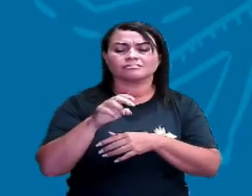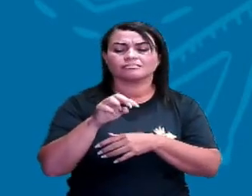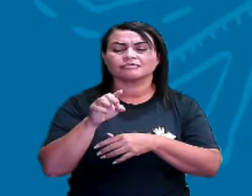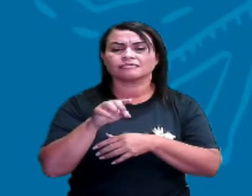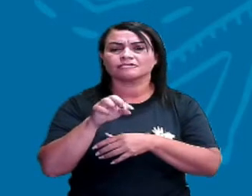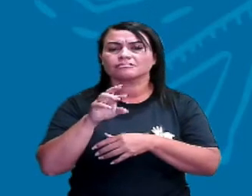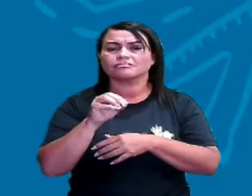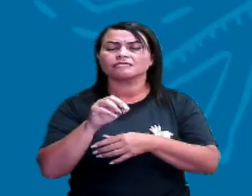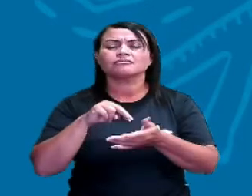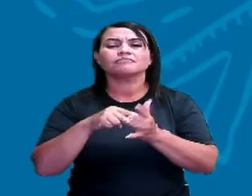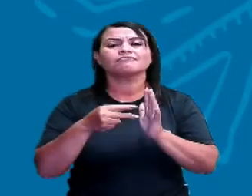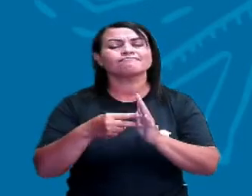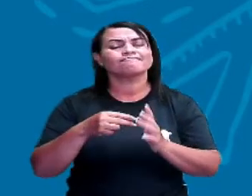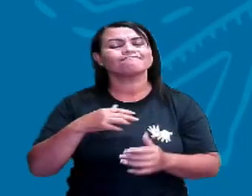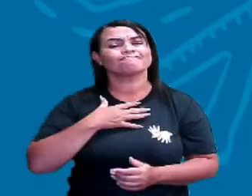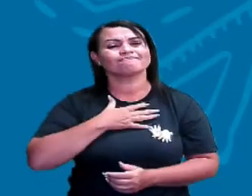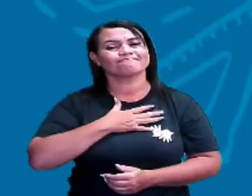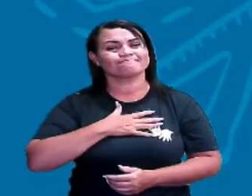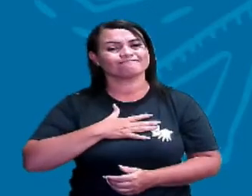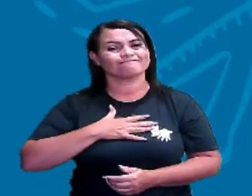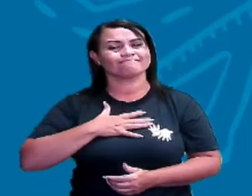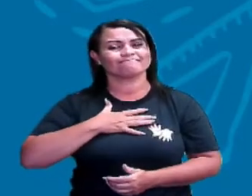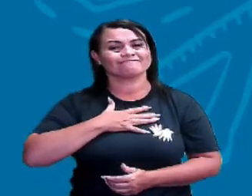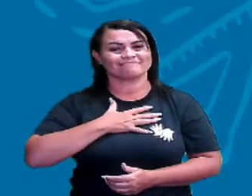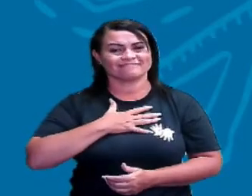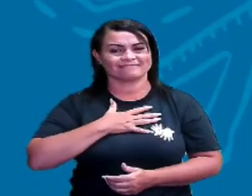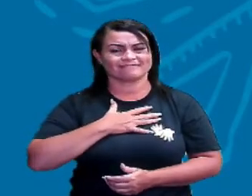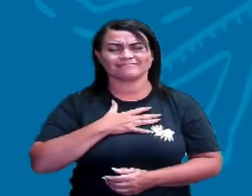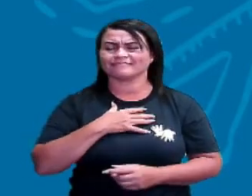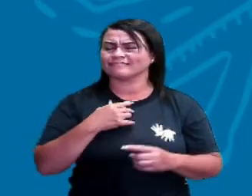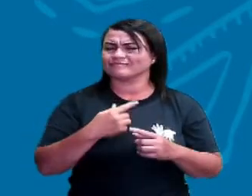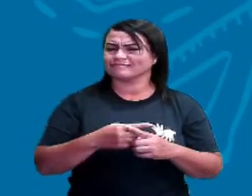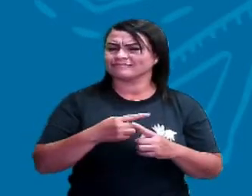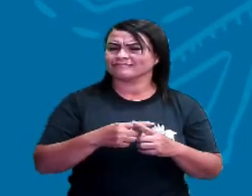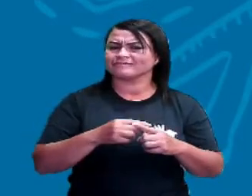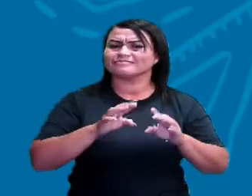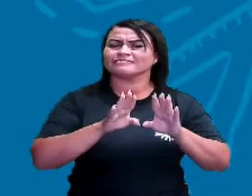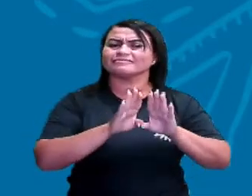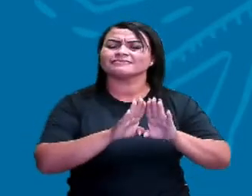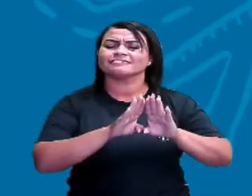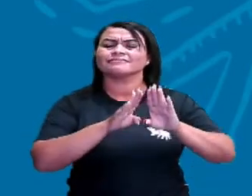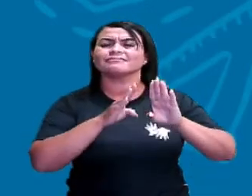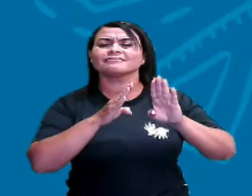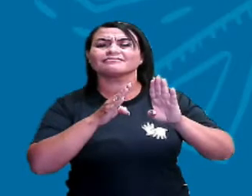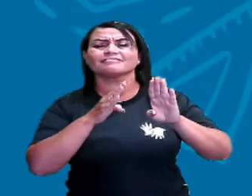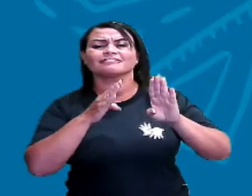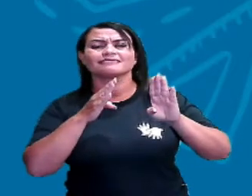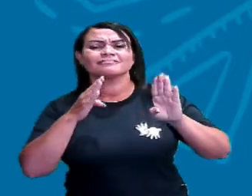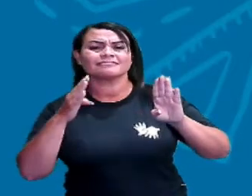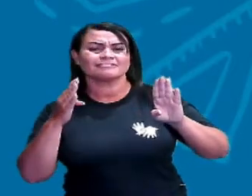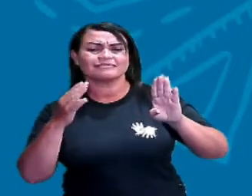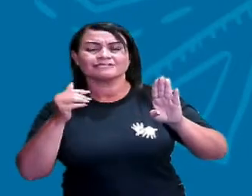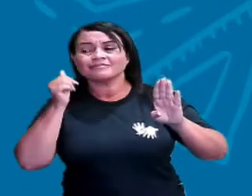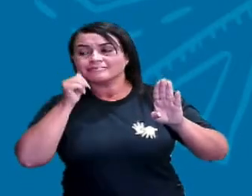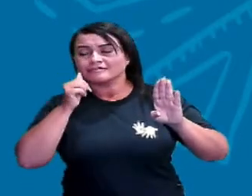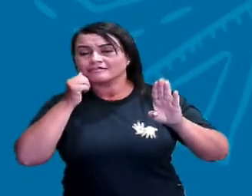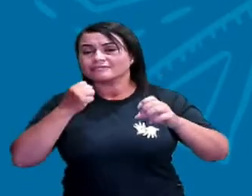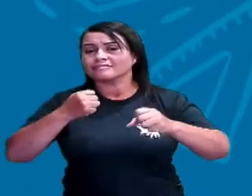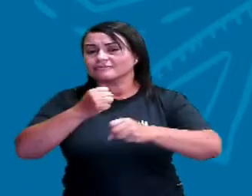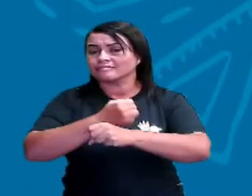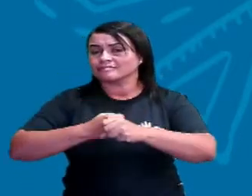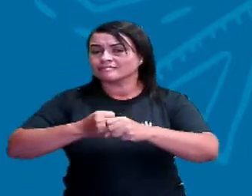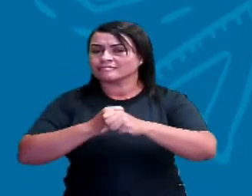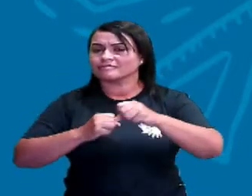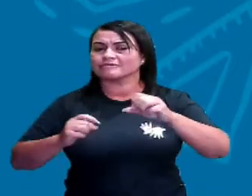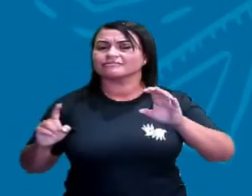que satisfeita. Então, por que é que a porta abre prazenteira para passar a cozinheira? Ela